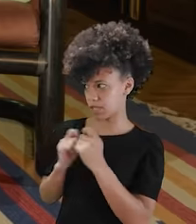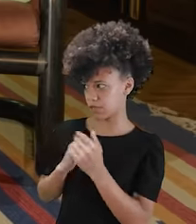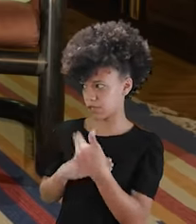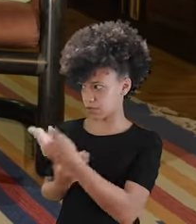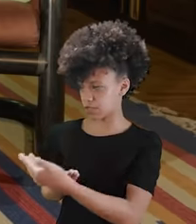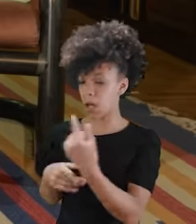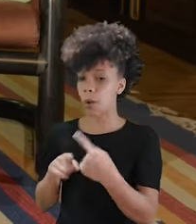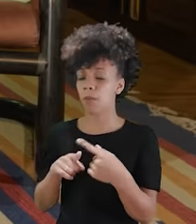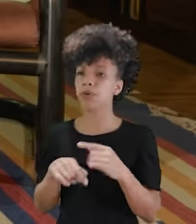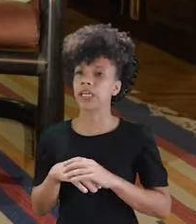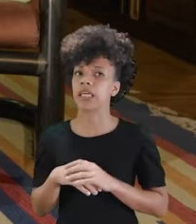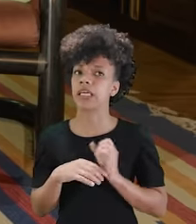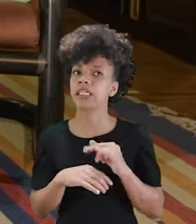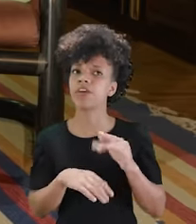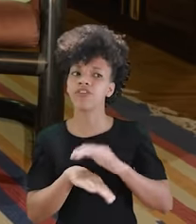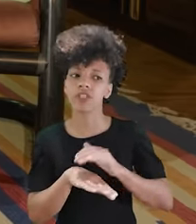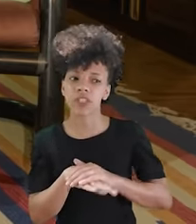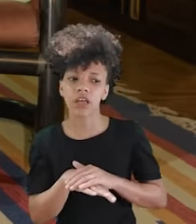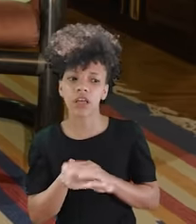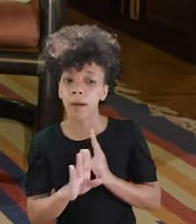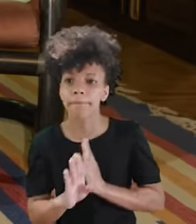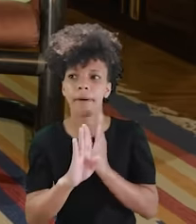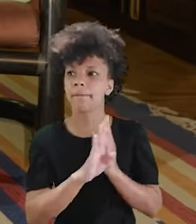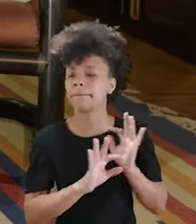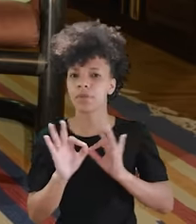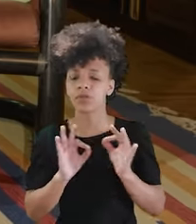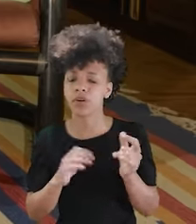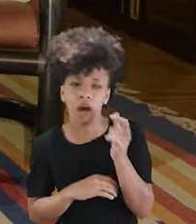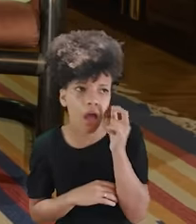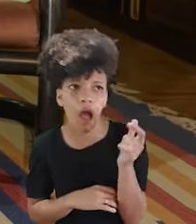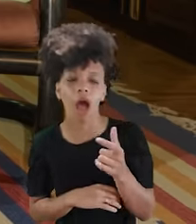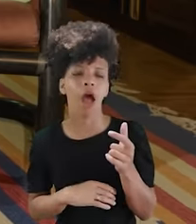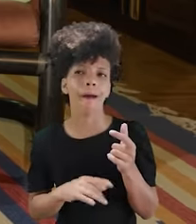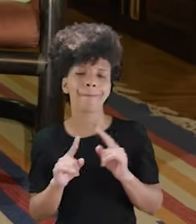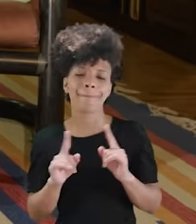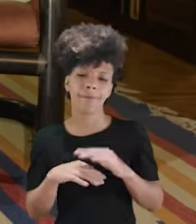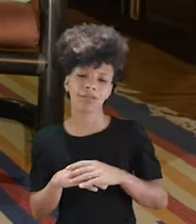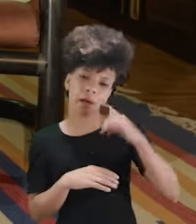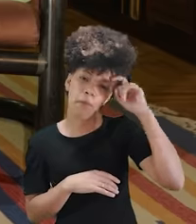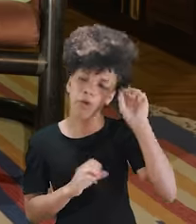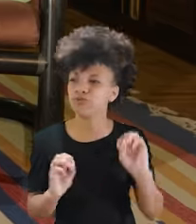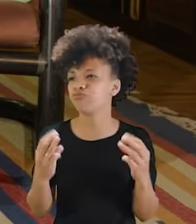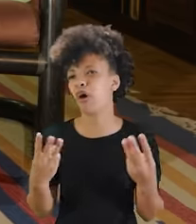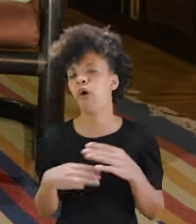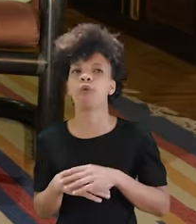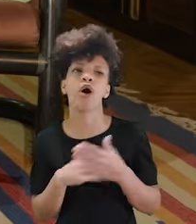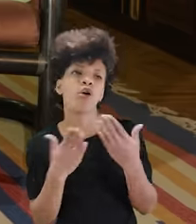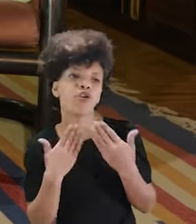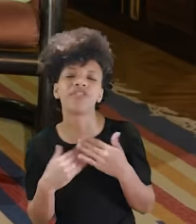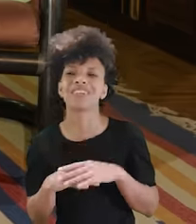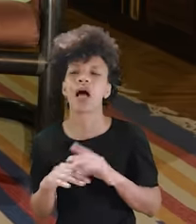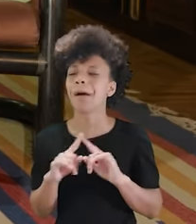aos olhos da sociedade ao Maurício faz show conversa com você que eu acho que tu tua vivência ela é muito mais